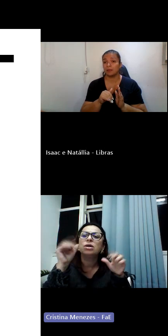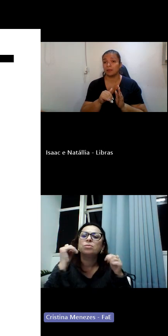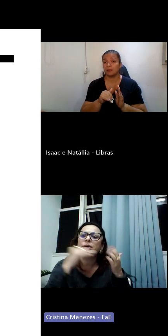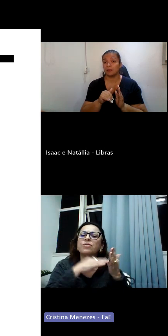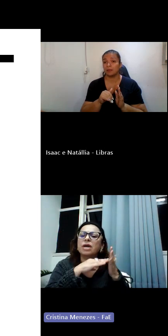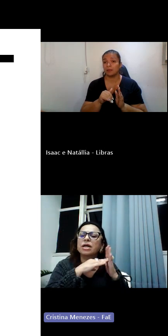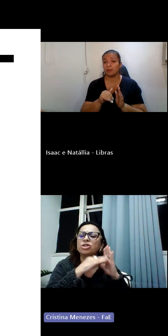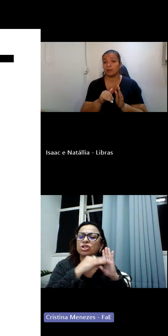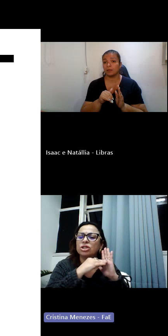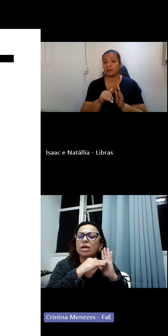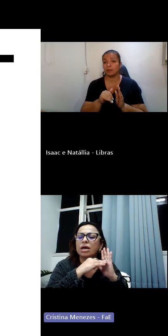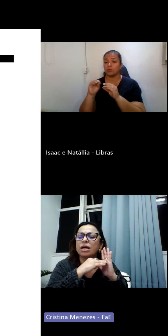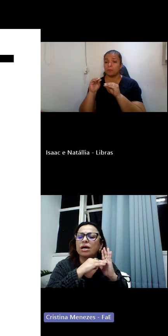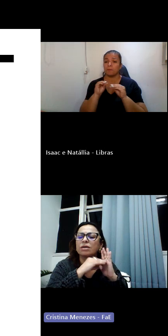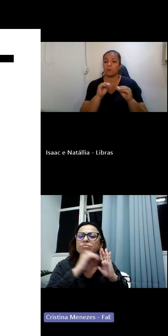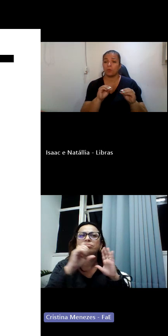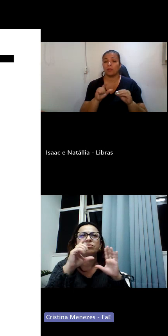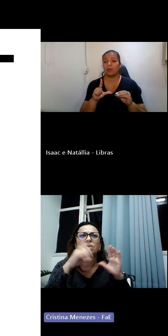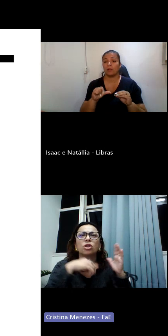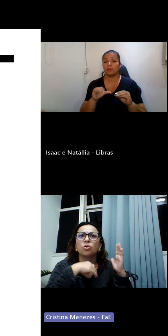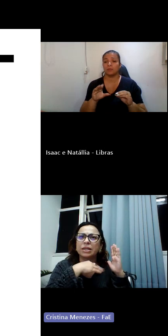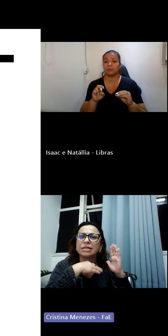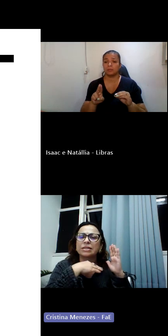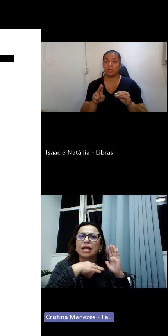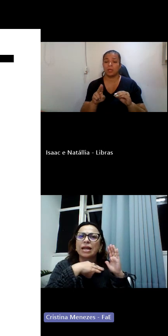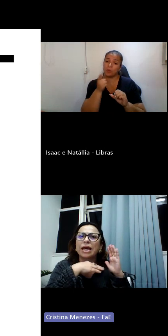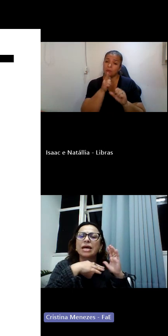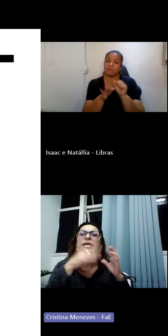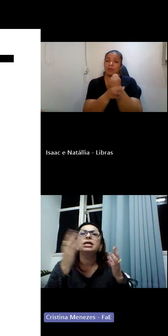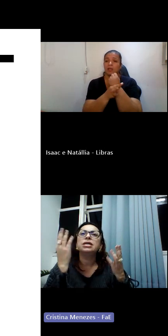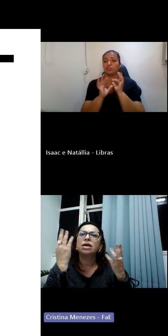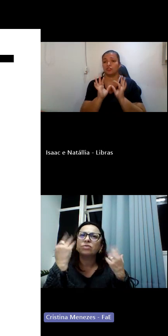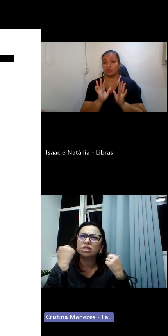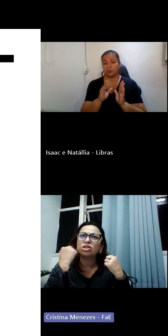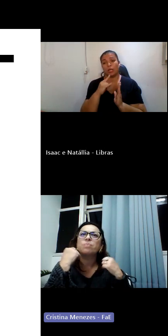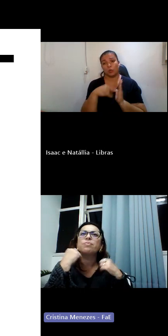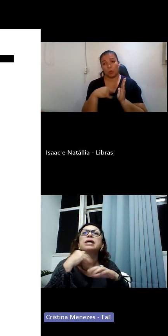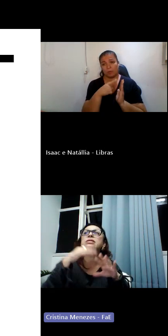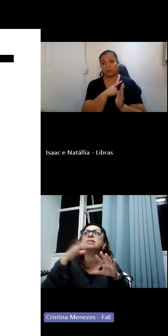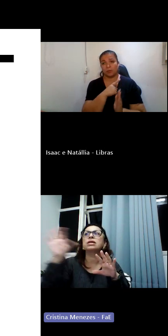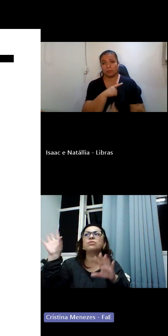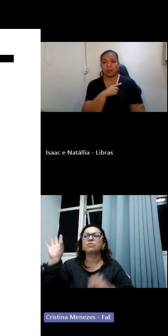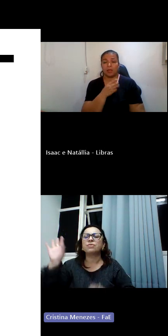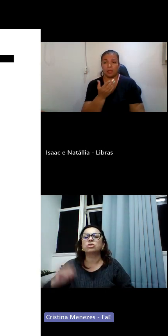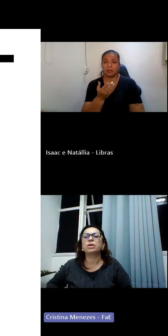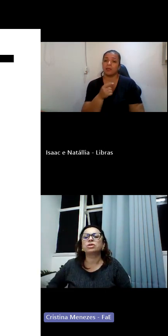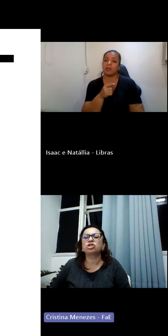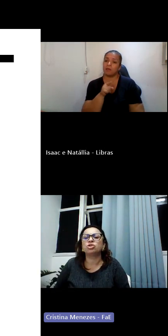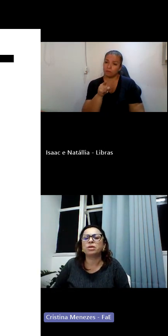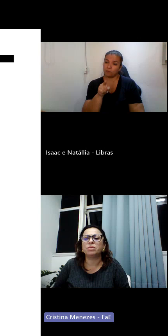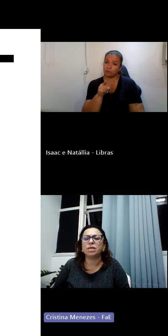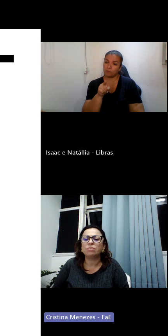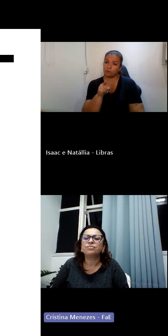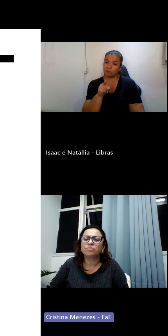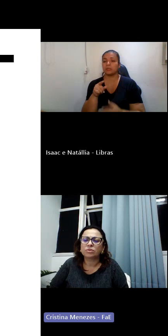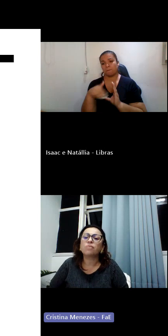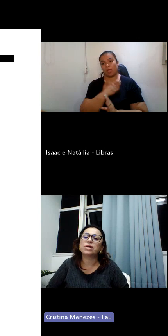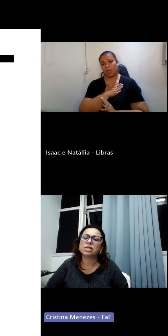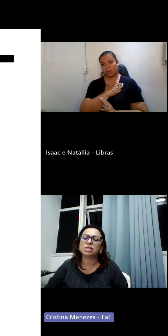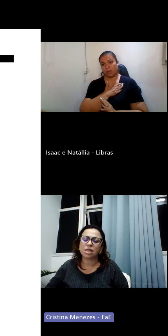Liceu, porque fica garantido que a documentação está lá, e aí você já me passa, e aqui fica fácil para a gente